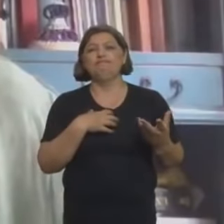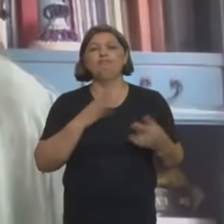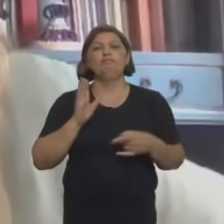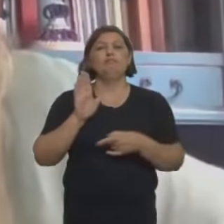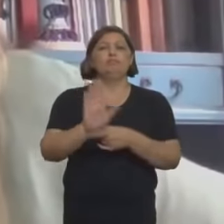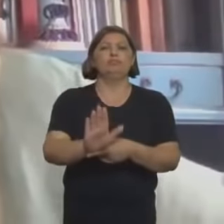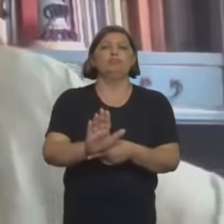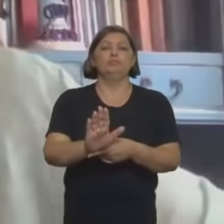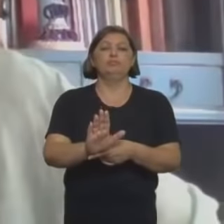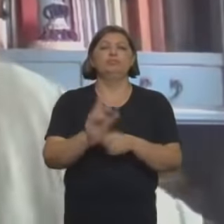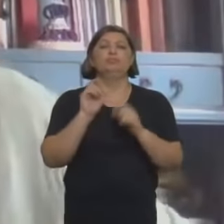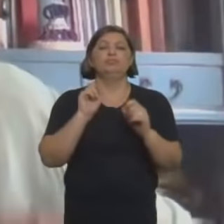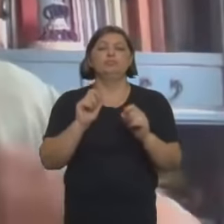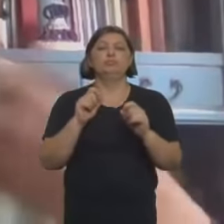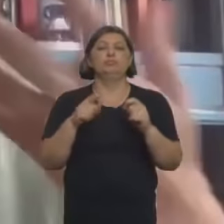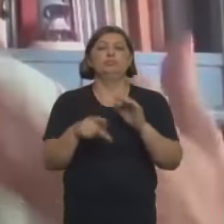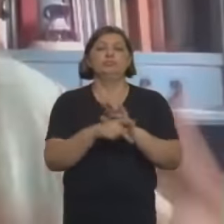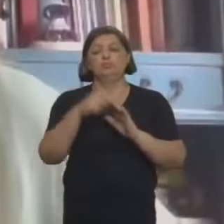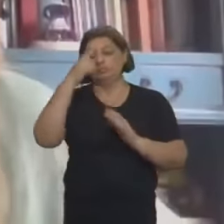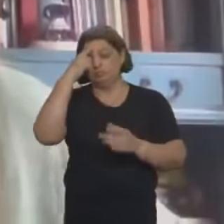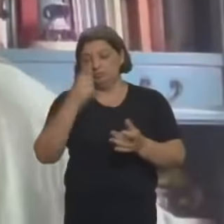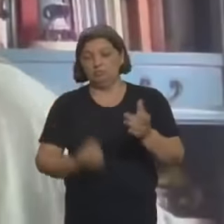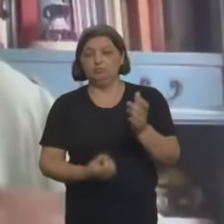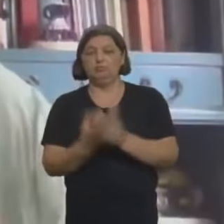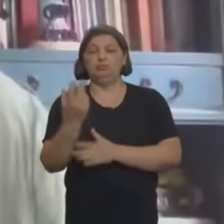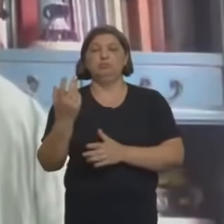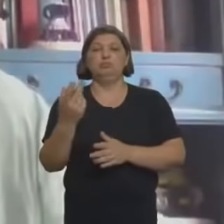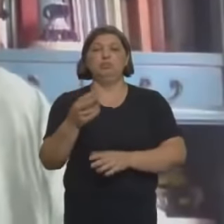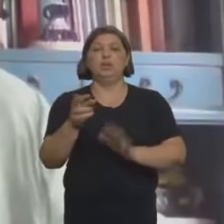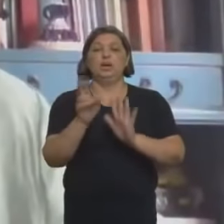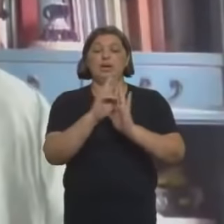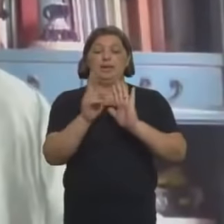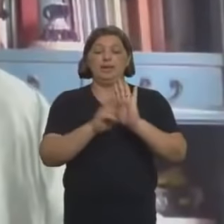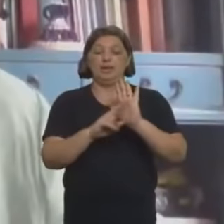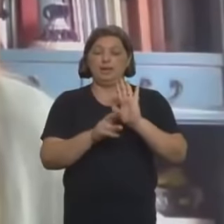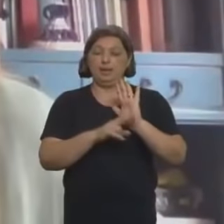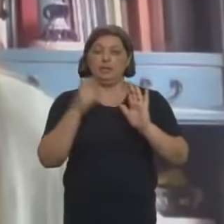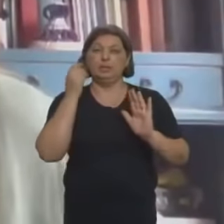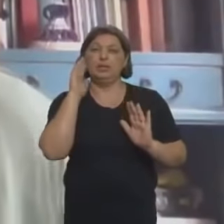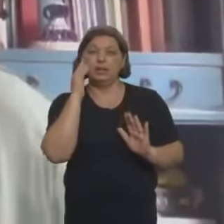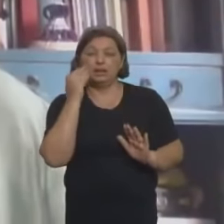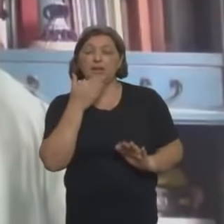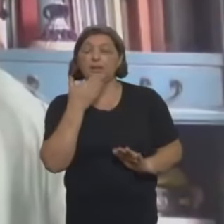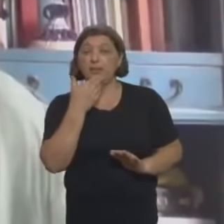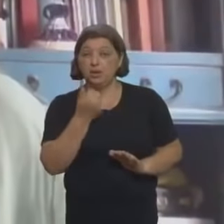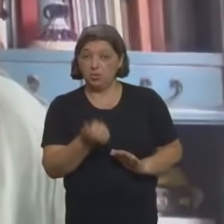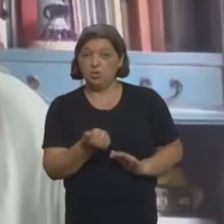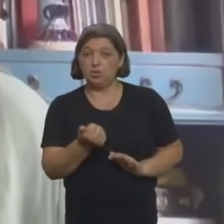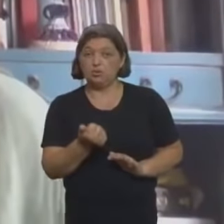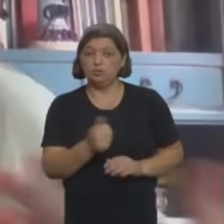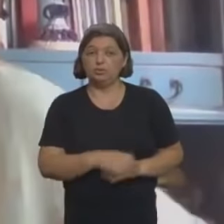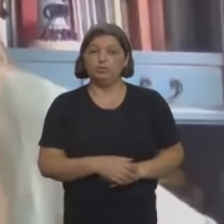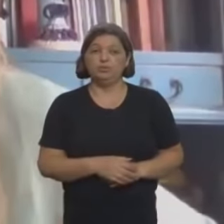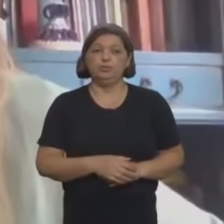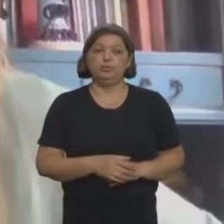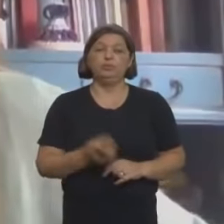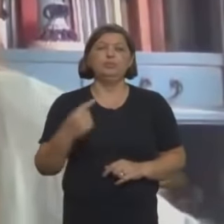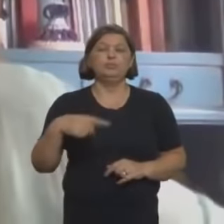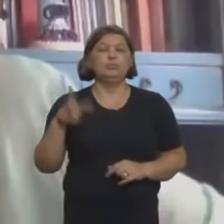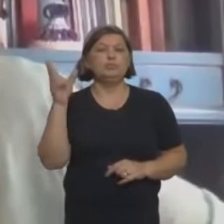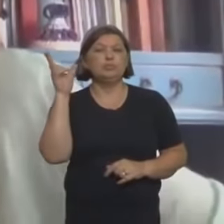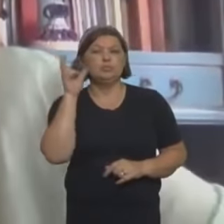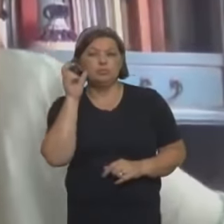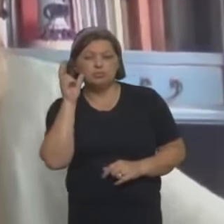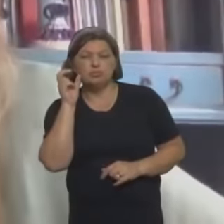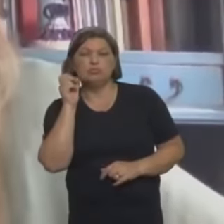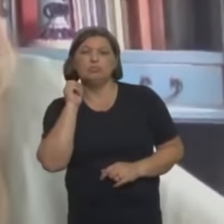contribuir a que eles criem as suas normas de sala, a que eles entendam que aquilo é melhor para eles, né? A que eles sejam ouvidos e que o